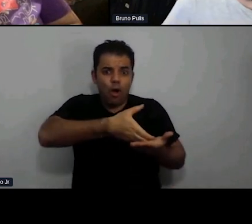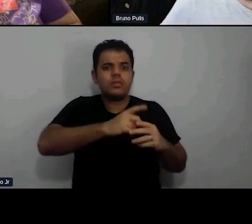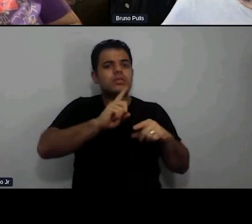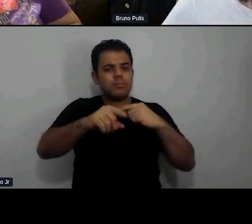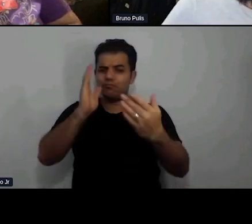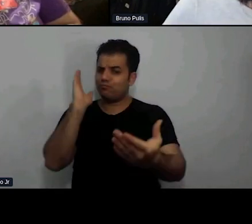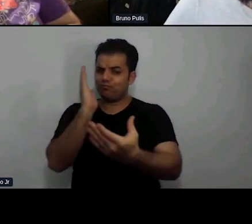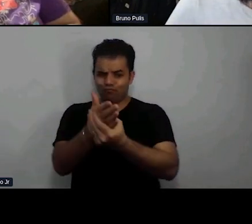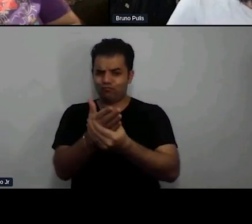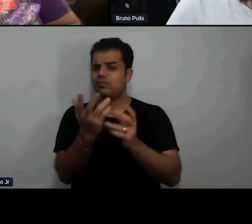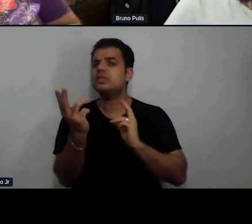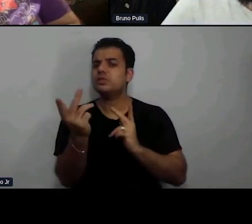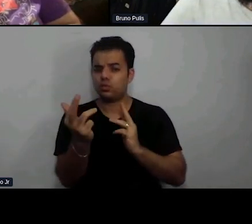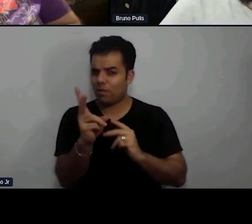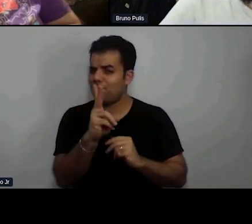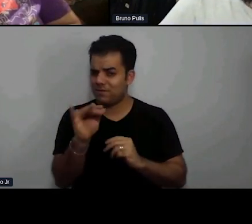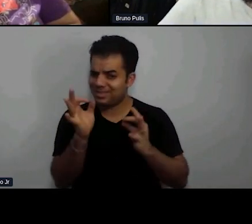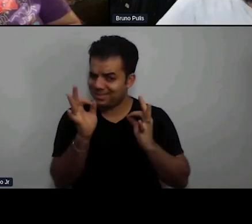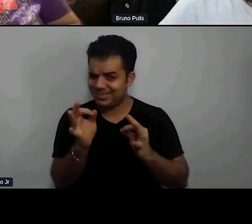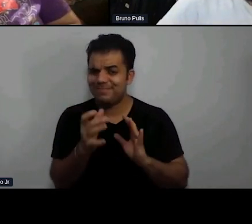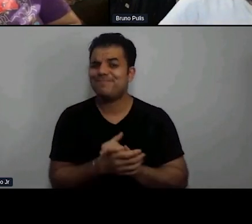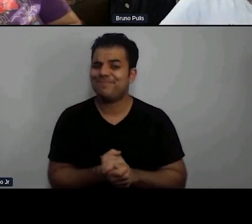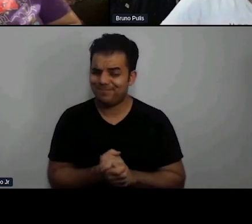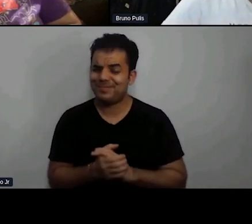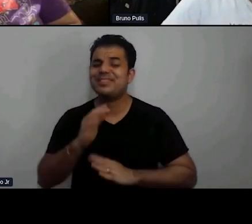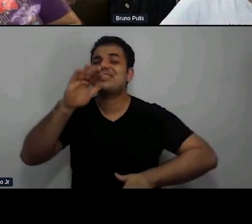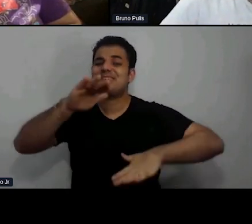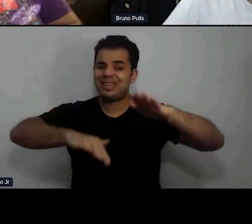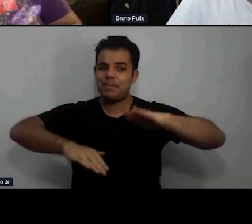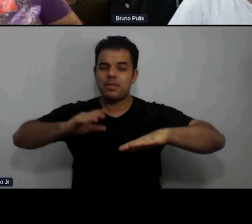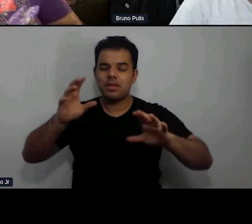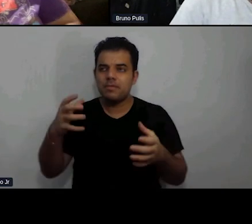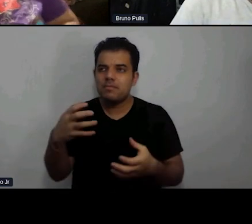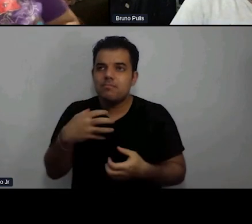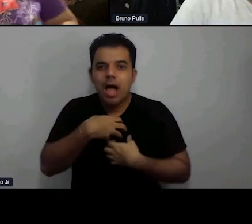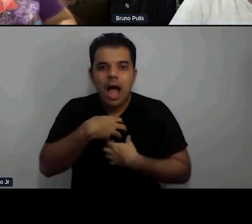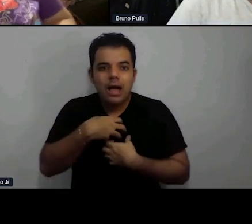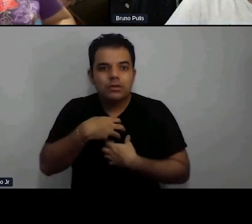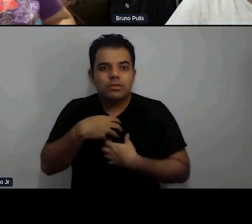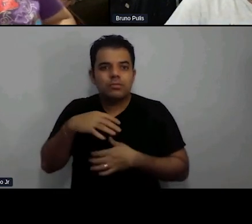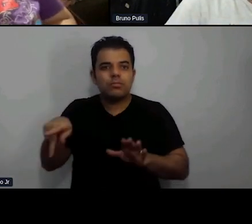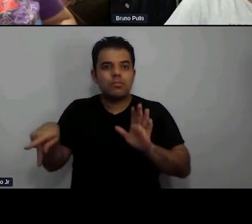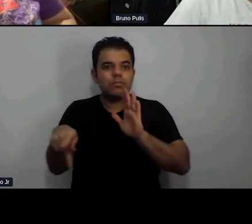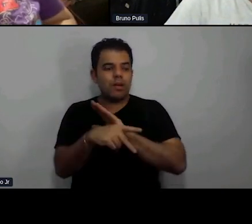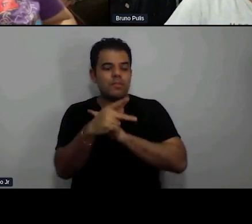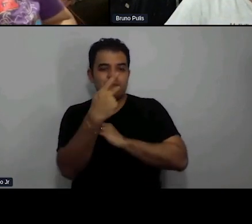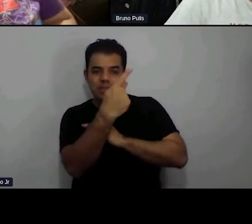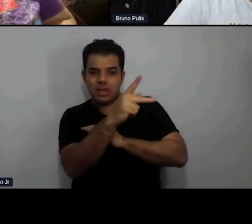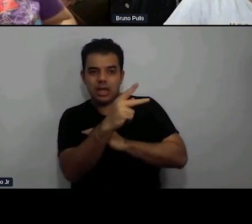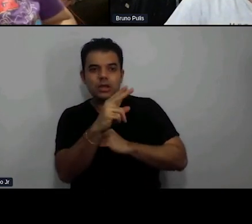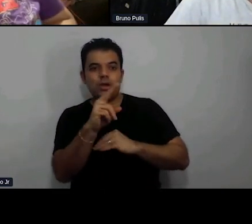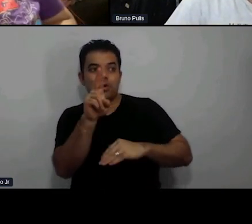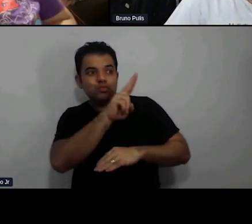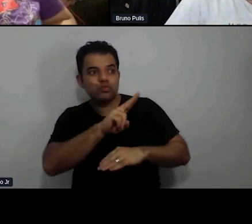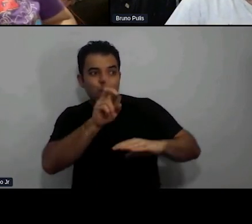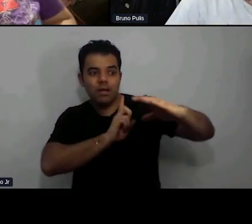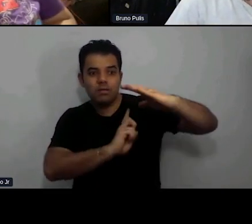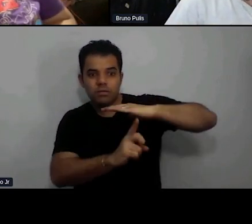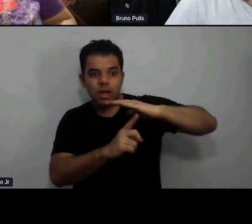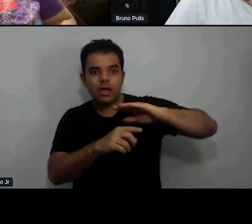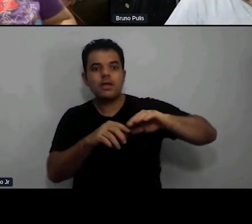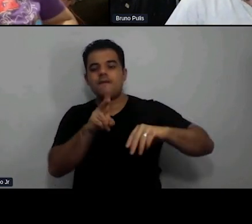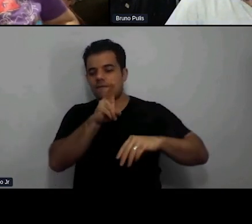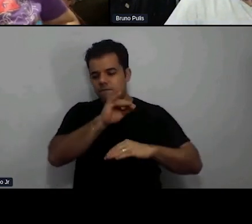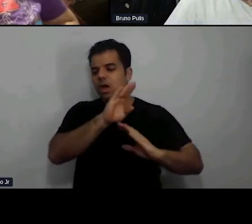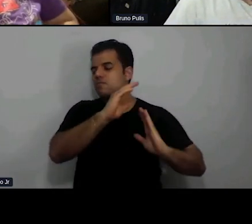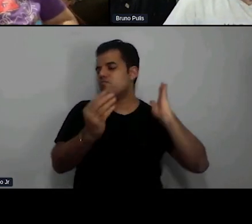mesmo jeito. E dependendo do que for, do impacto que você vai gerar no seu usuário, ele vai te